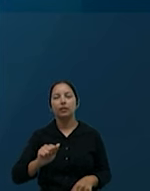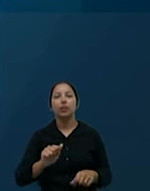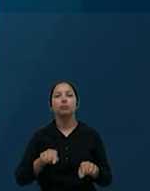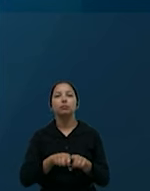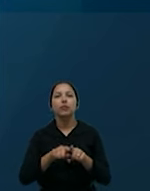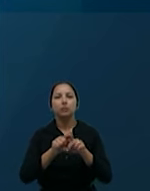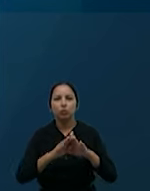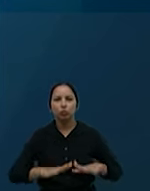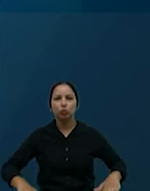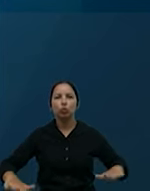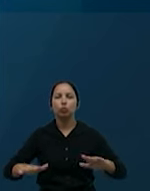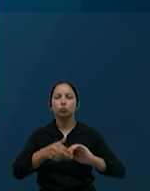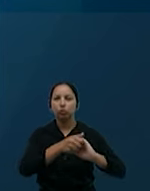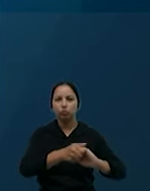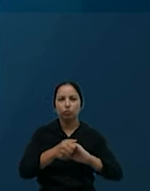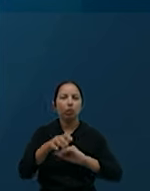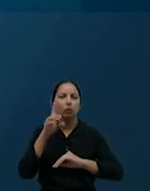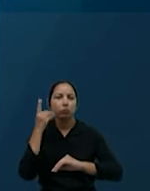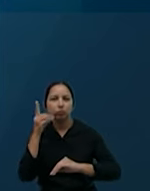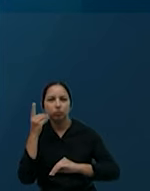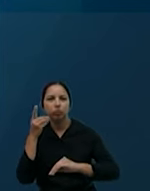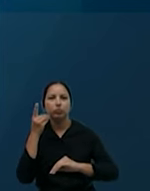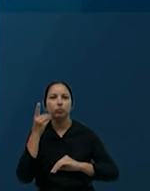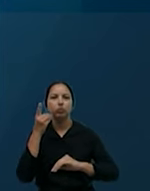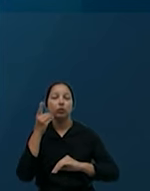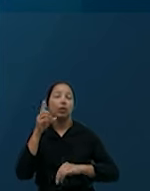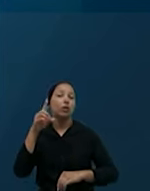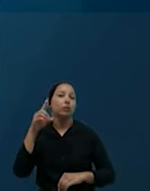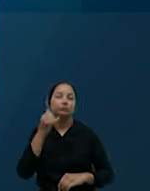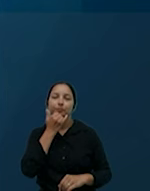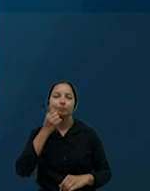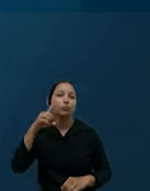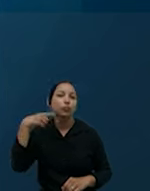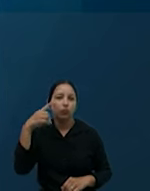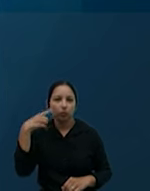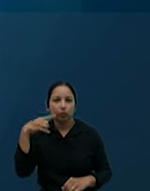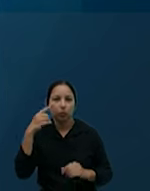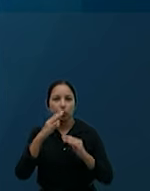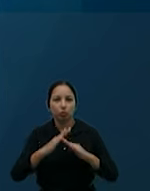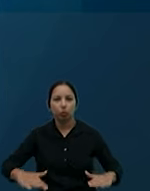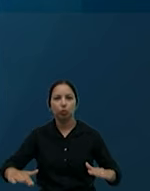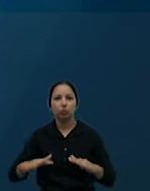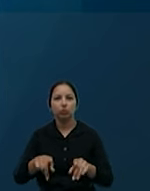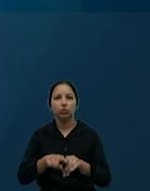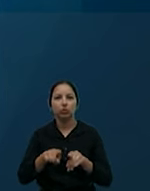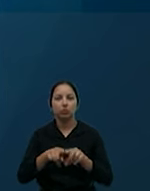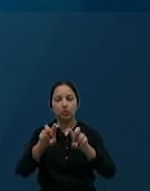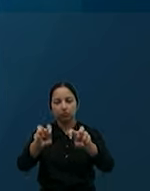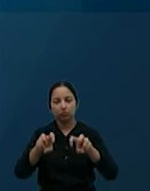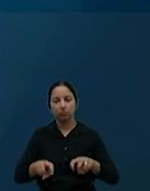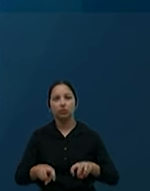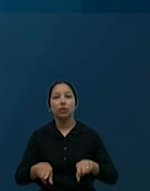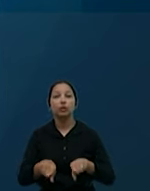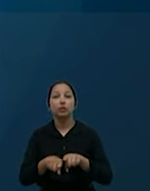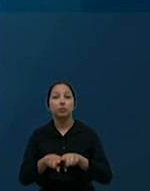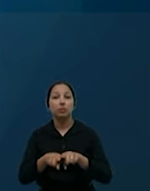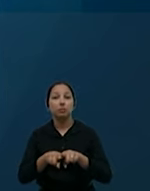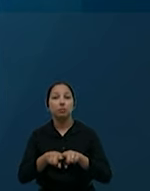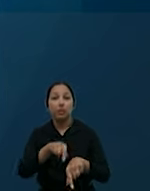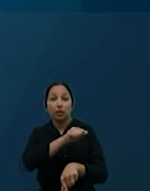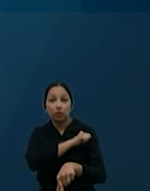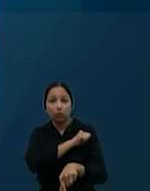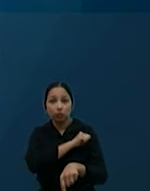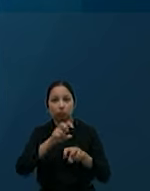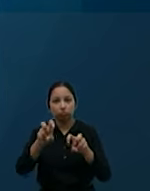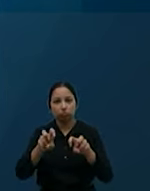senhoras e senhores advogados e advogadas, estudantes e demais servidores. Passo a palavra, então, à doutora Mariana, para indicar os